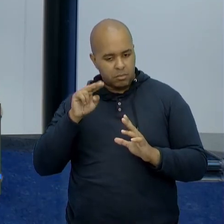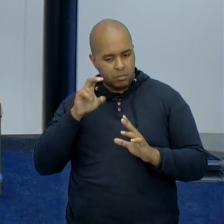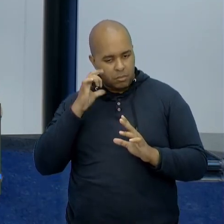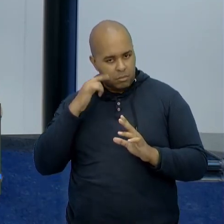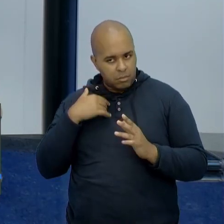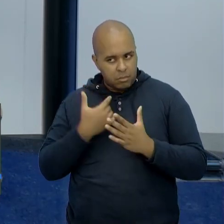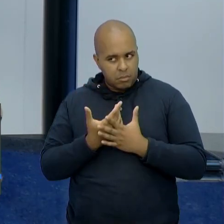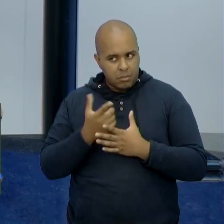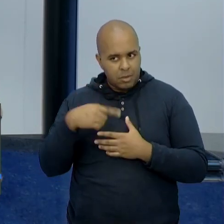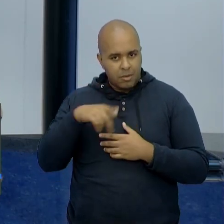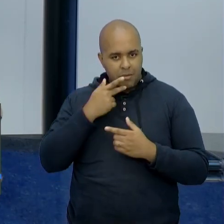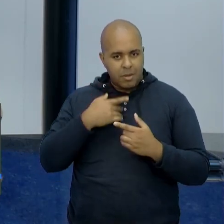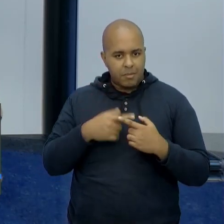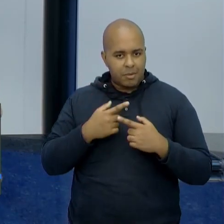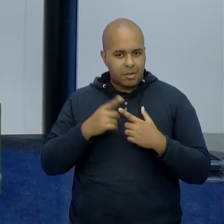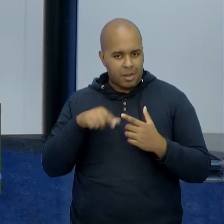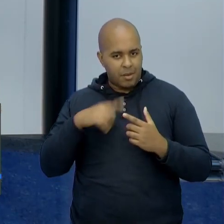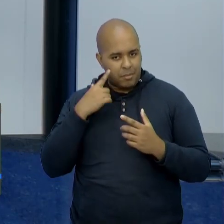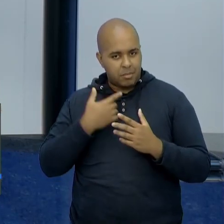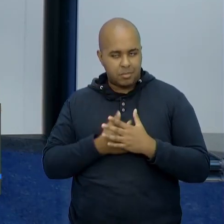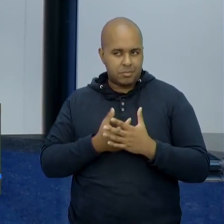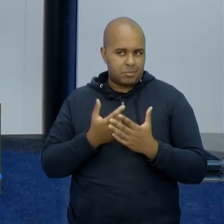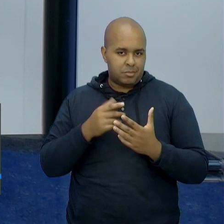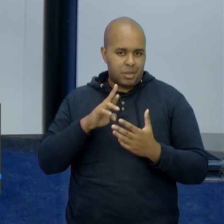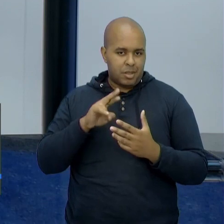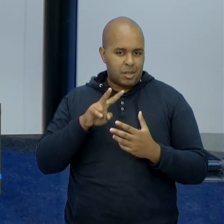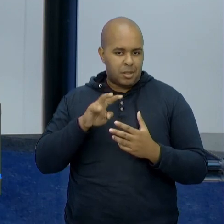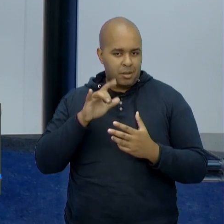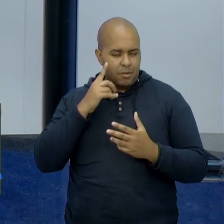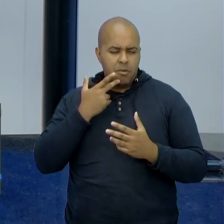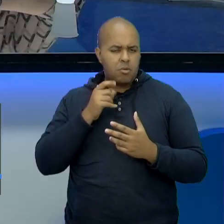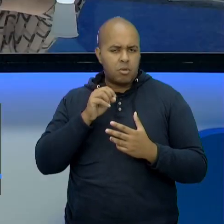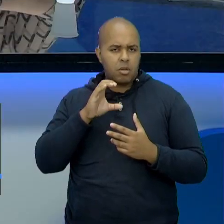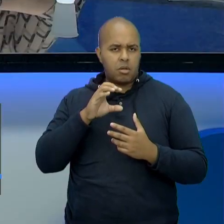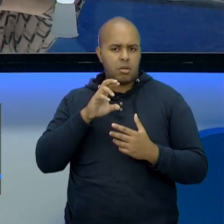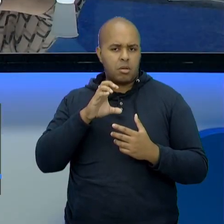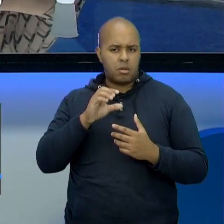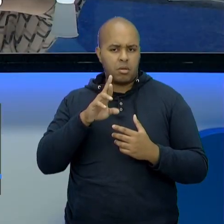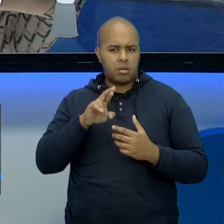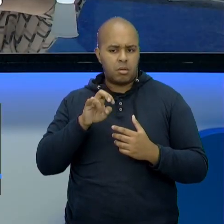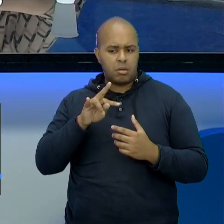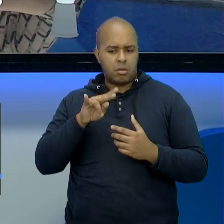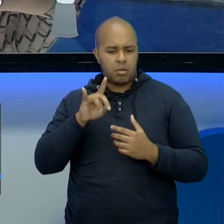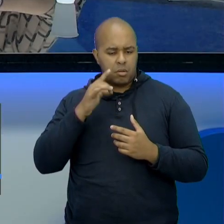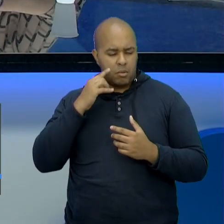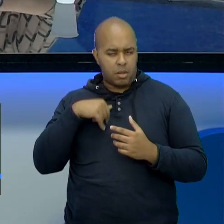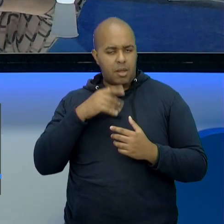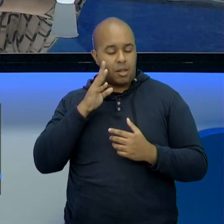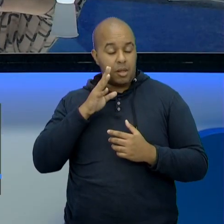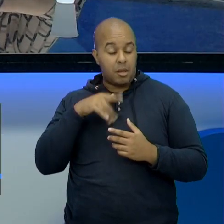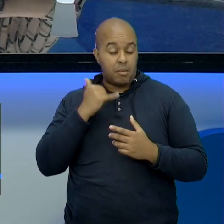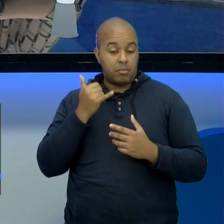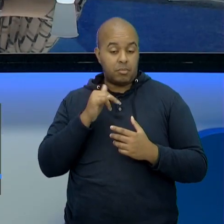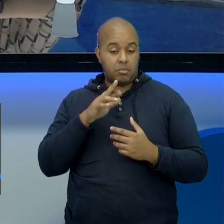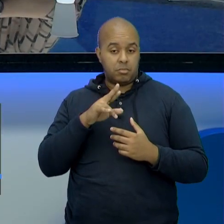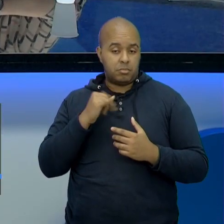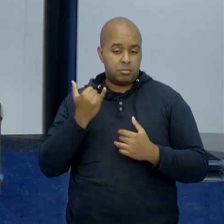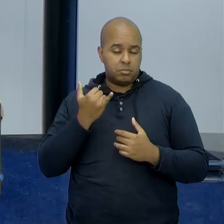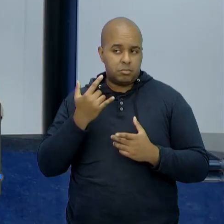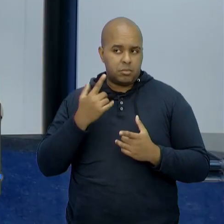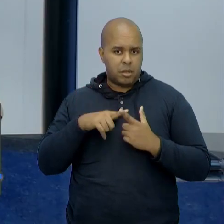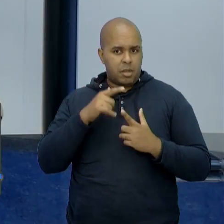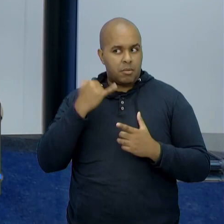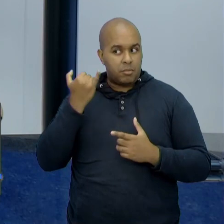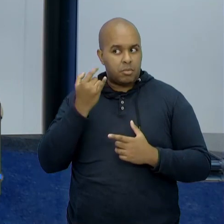aí eu vou falar porque é muito relevante, Fabi. Não, o que é o crédito de carbono, É né? muito legal, é muito relevante. É